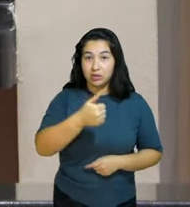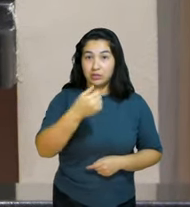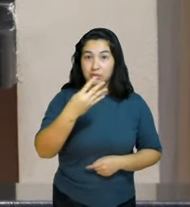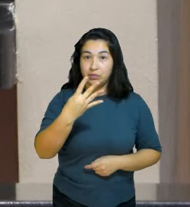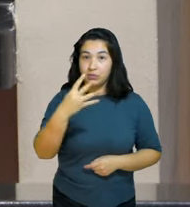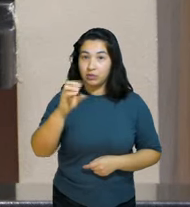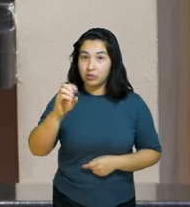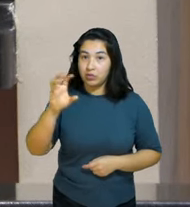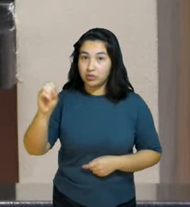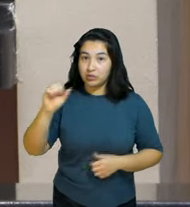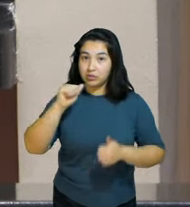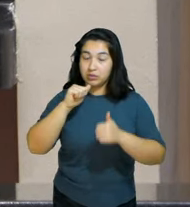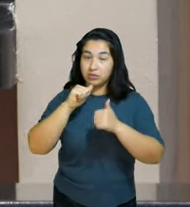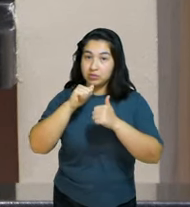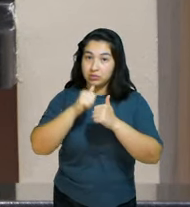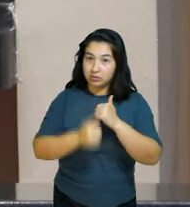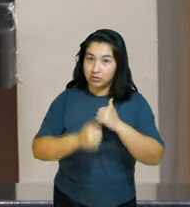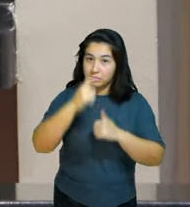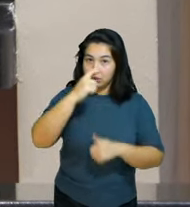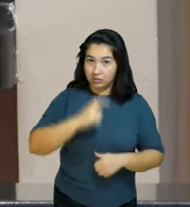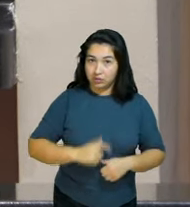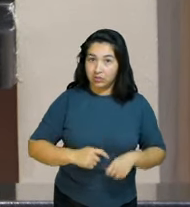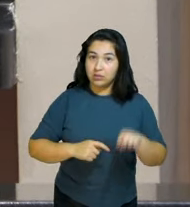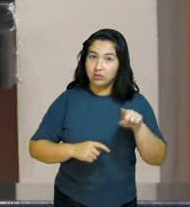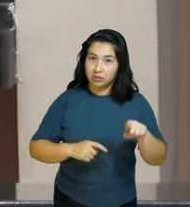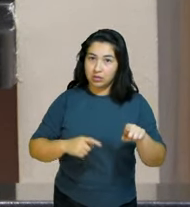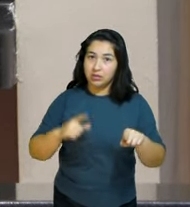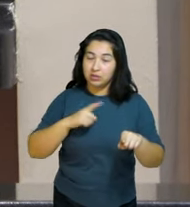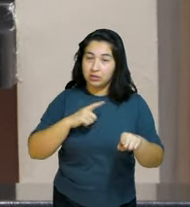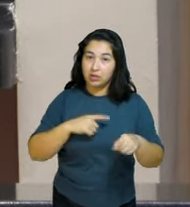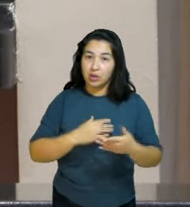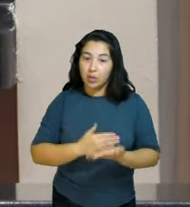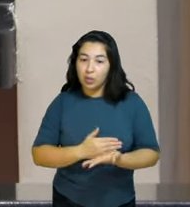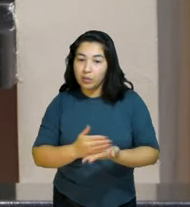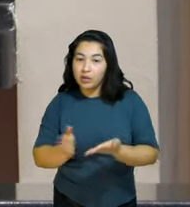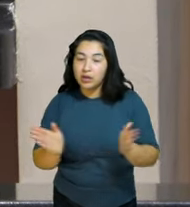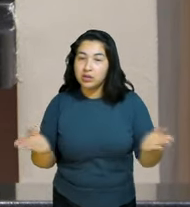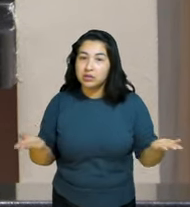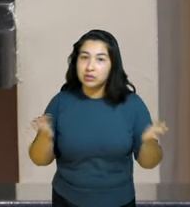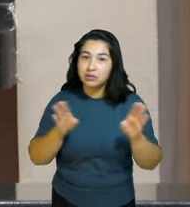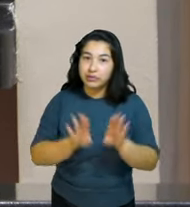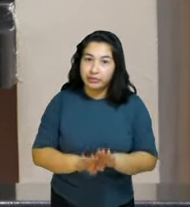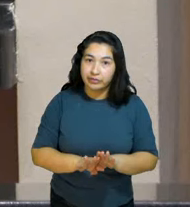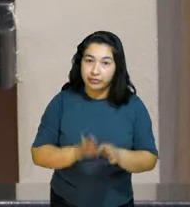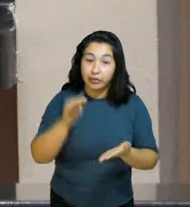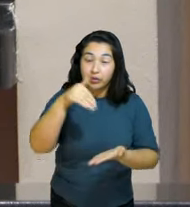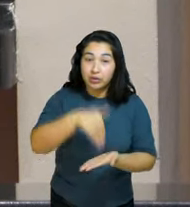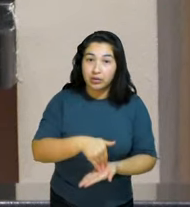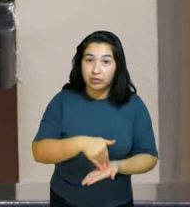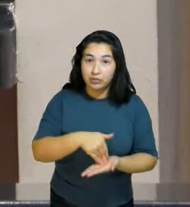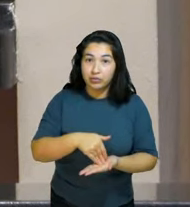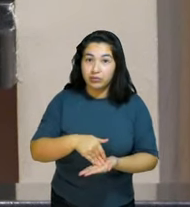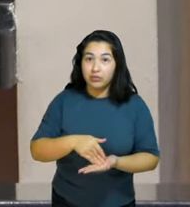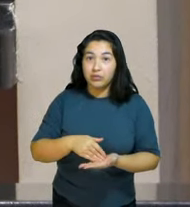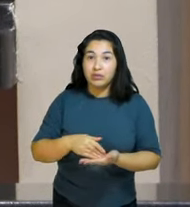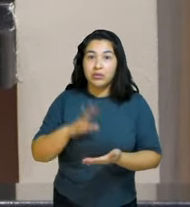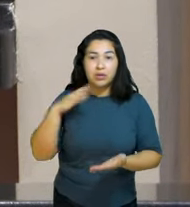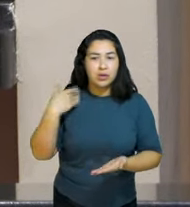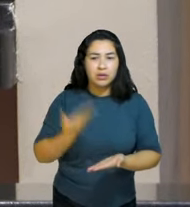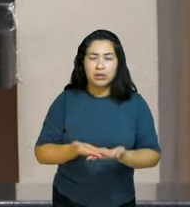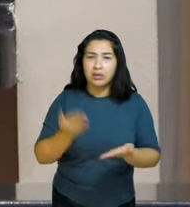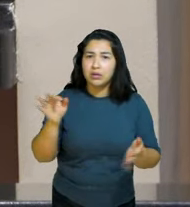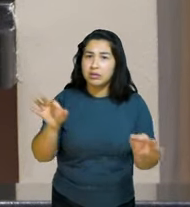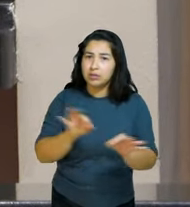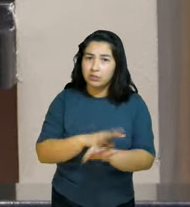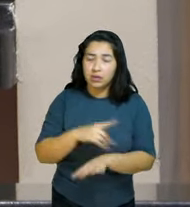lá. E eu vou dizer, tanto a abertura quanto o fechamento, eu fiquei do início ao fim, foi muito bom, muito bonito. E, realmente, a